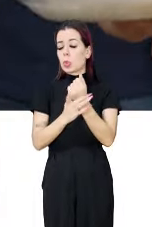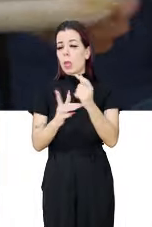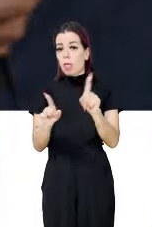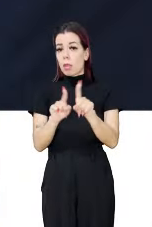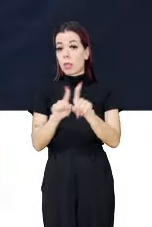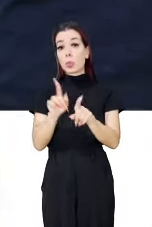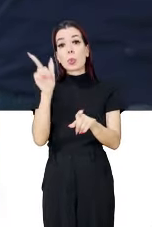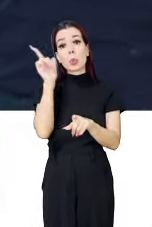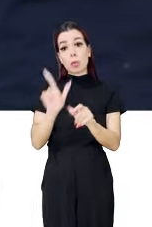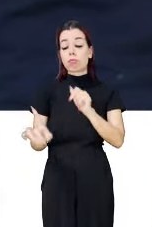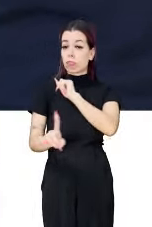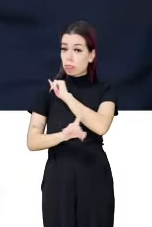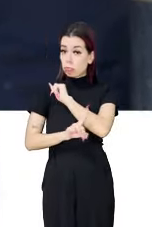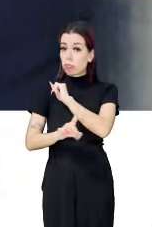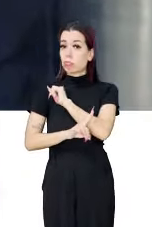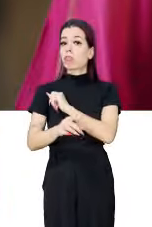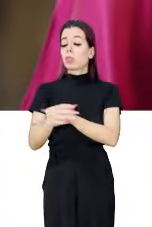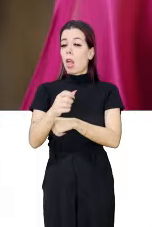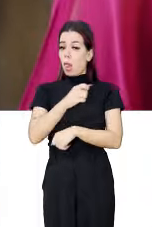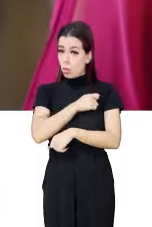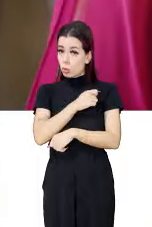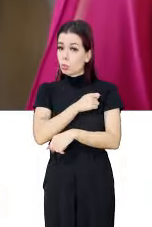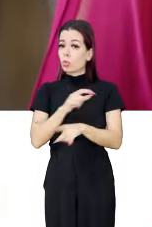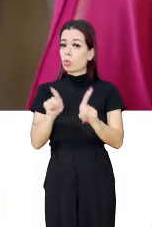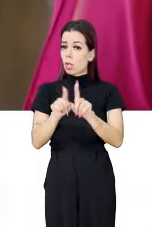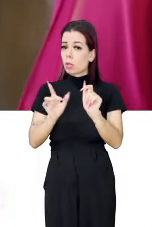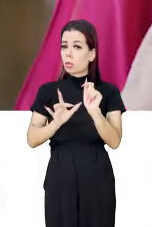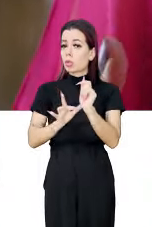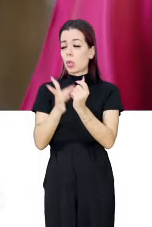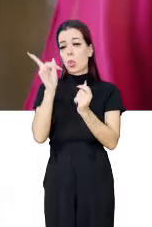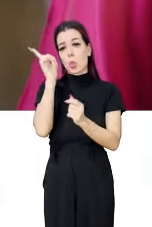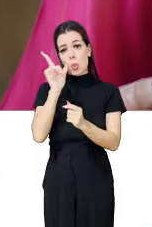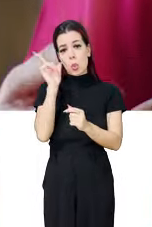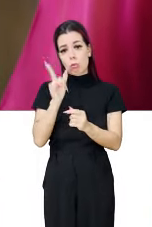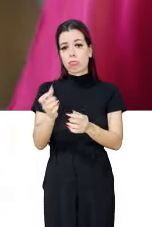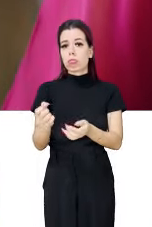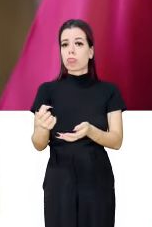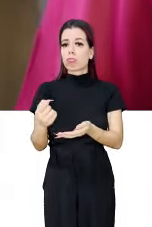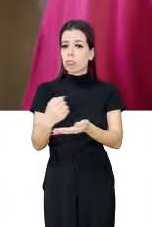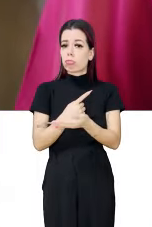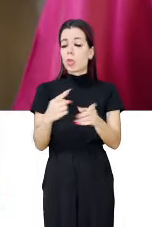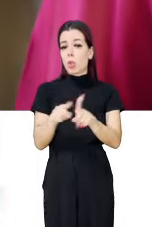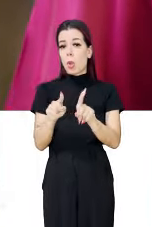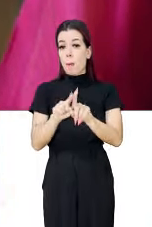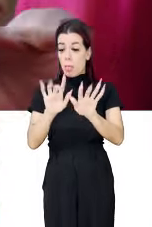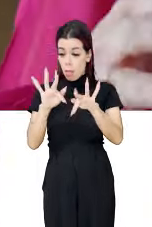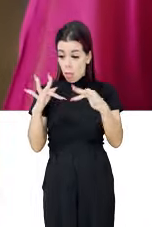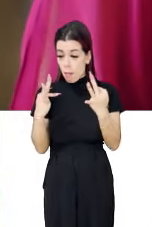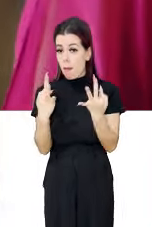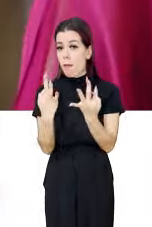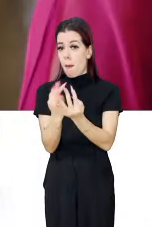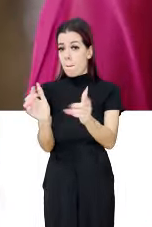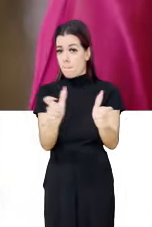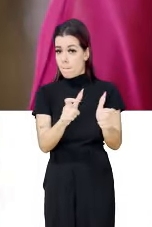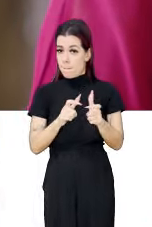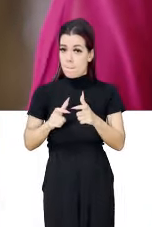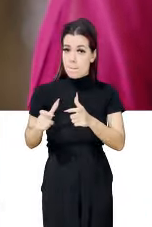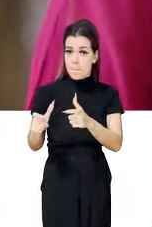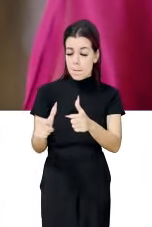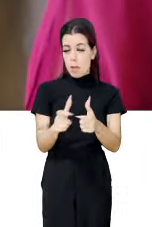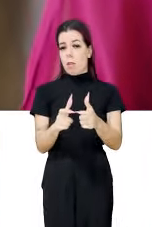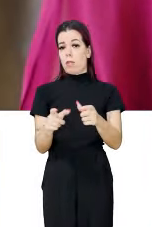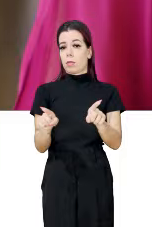os hábitos alimentares dos alunos, que garantam a aquisição da agricultura familiar da região em que a escola